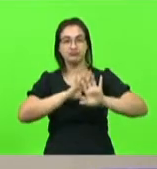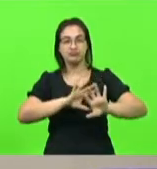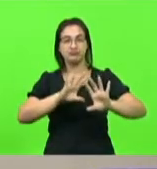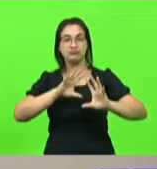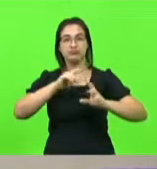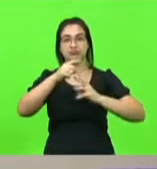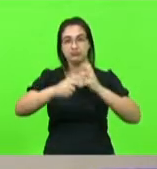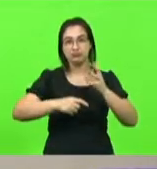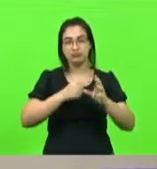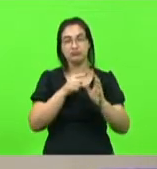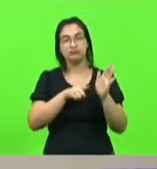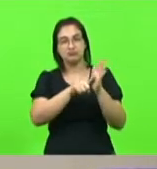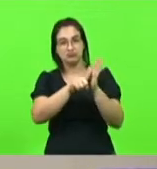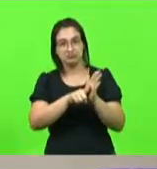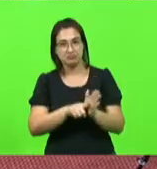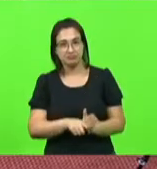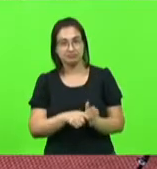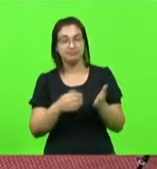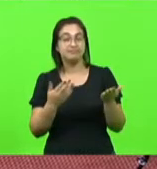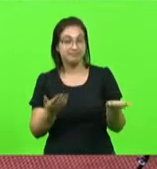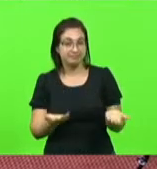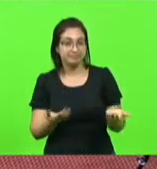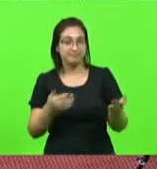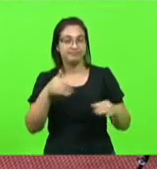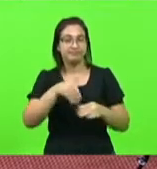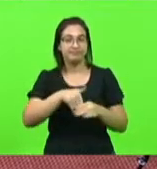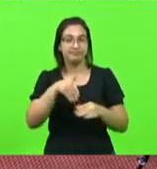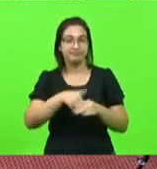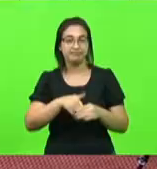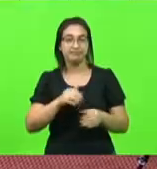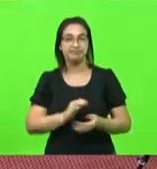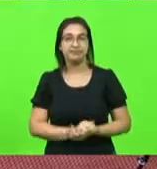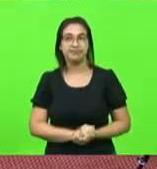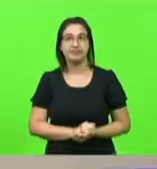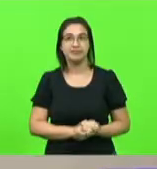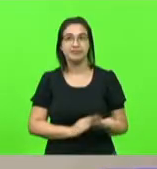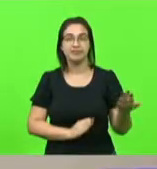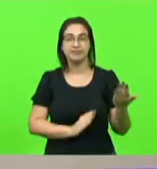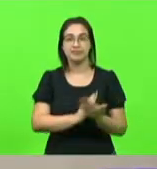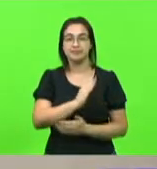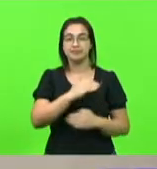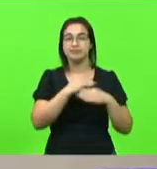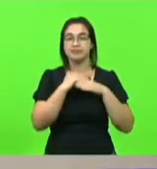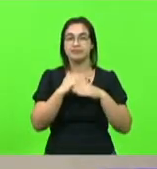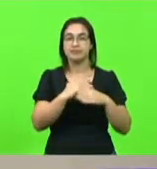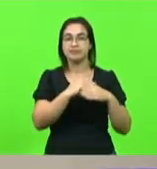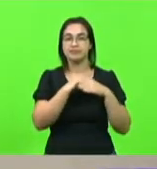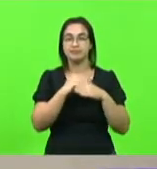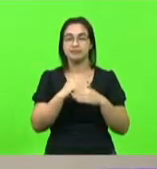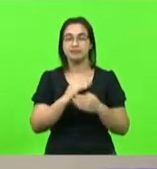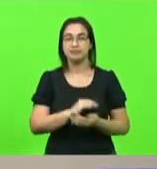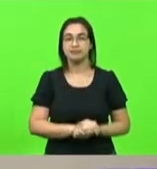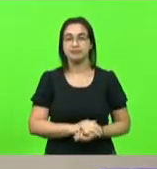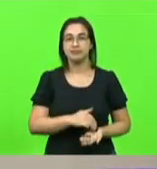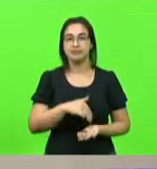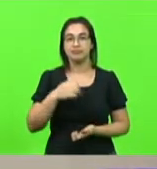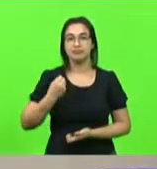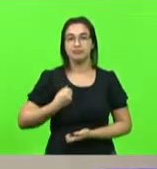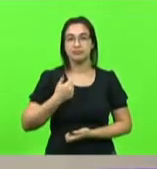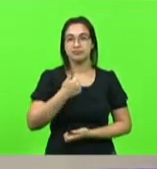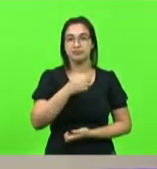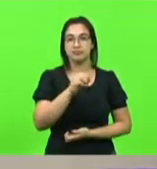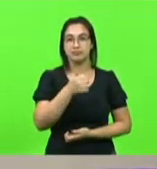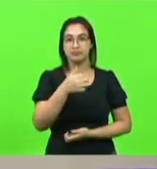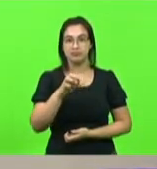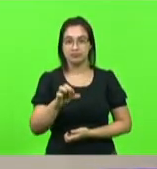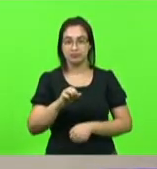Não havendo quem queira discutir, em votação. Deputados que aprovam, permaneçam como se encontram. Aprovado por unanimidade. Moção 1019,